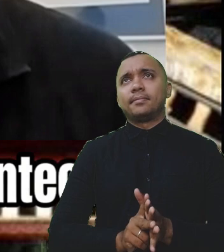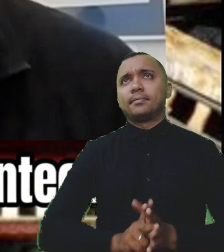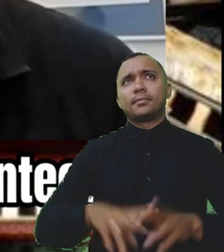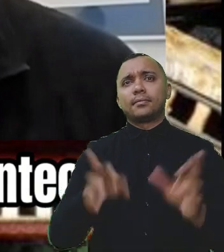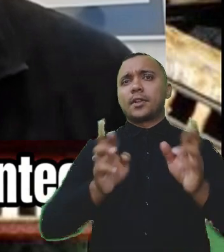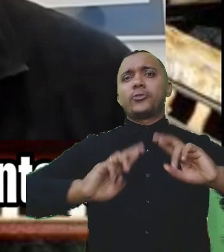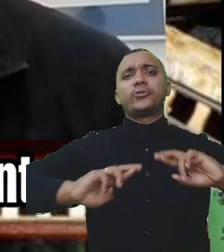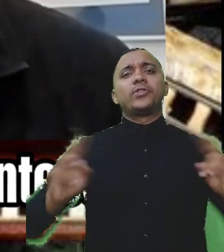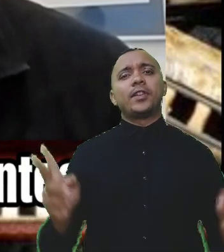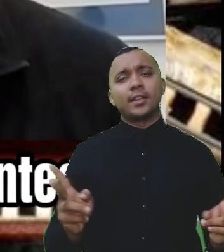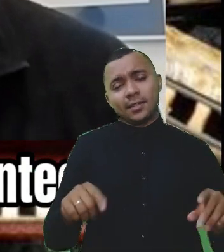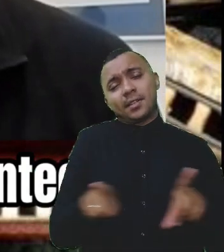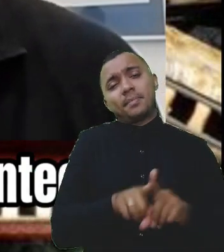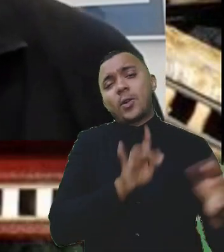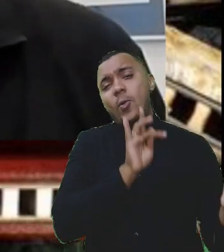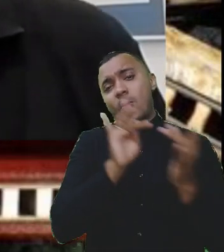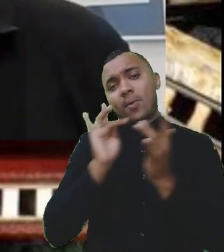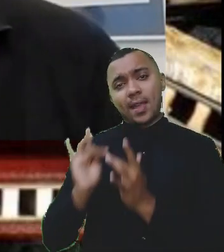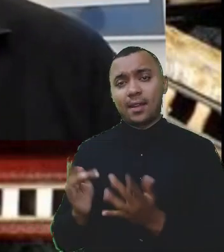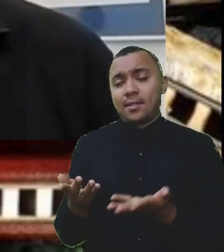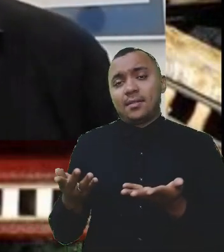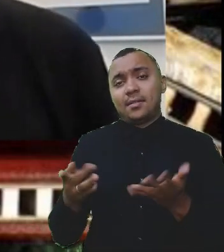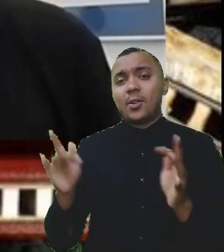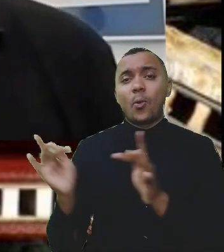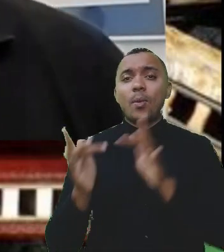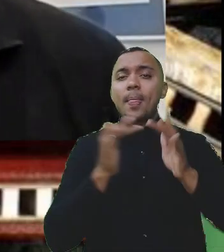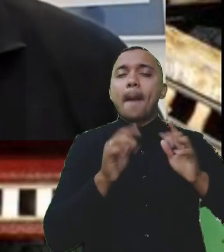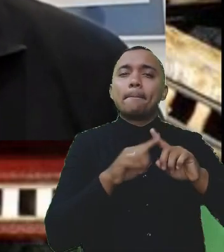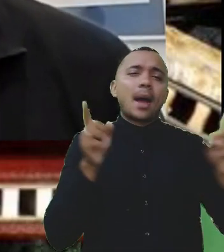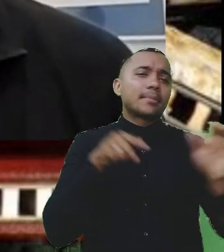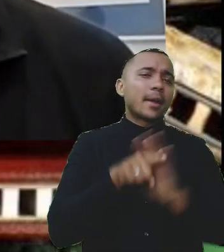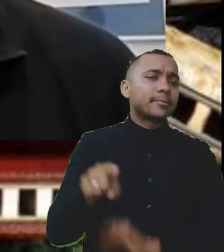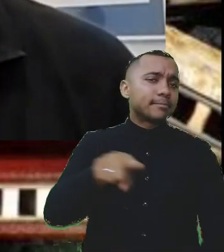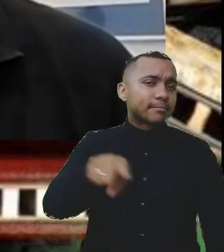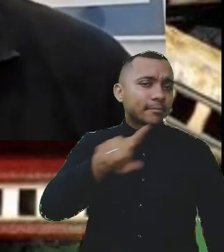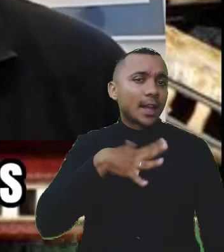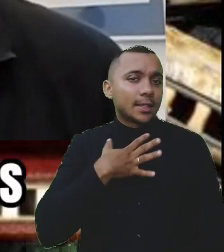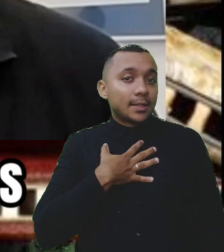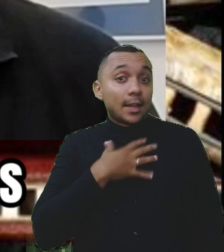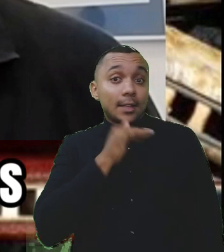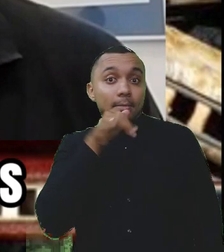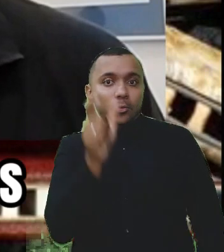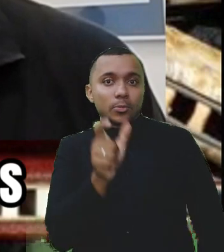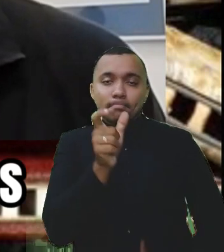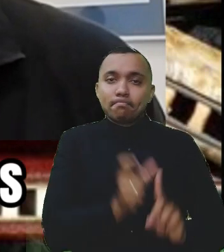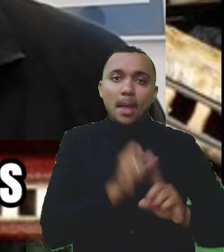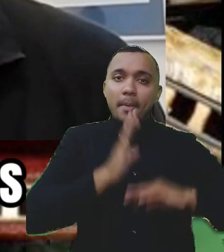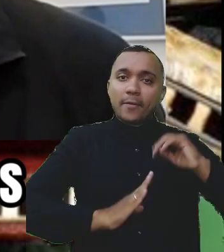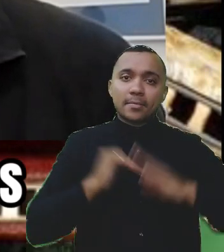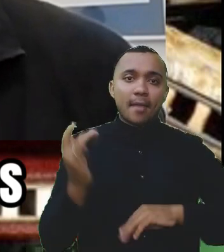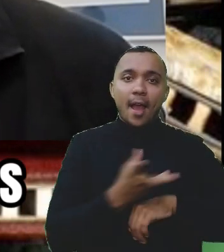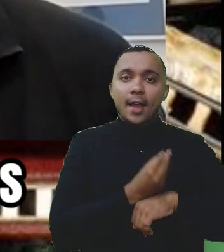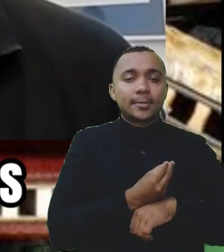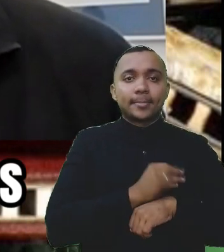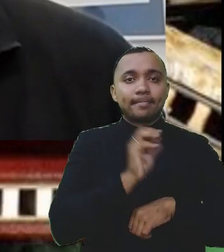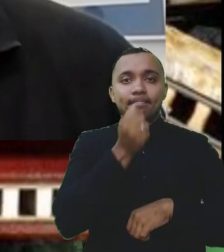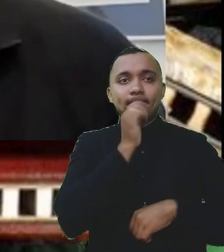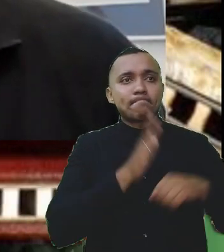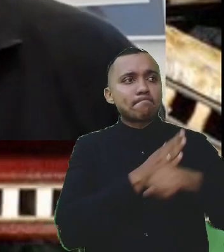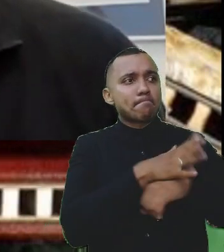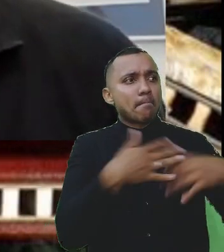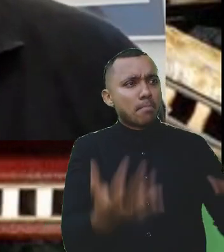muito conectado com tudo que acontece, mas qual é a sensação de um artista que não está naqueles grandes